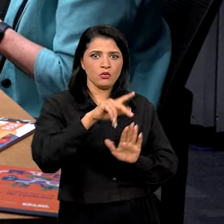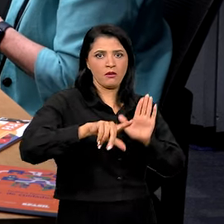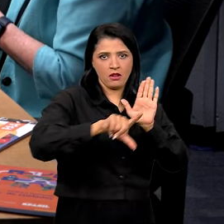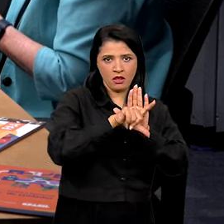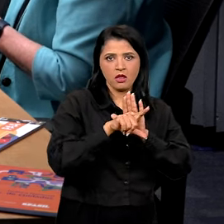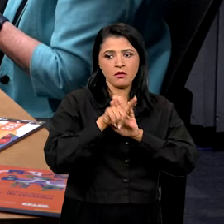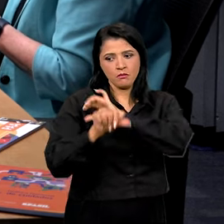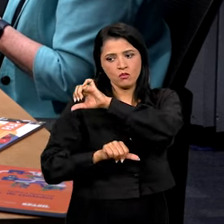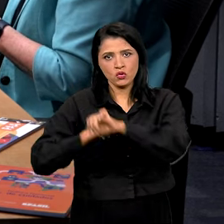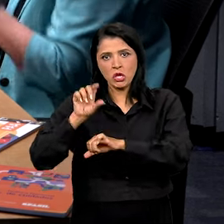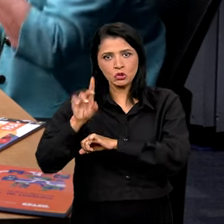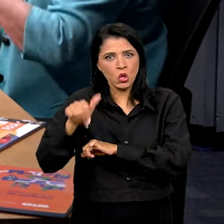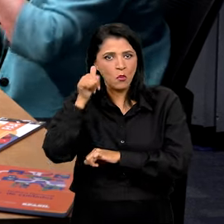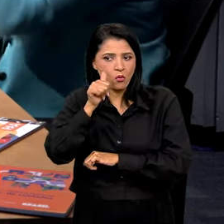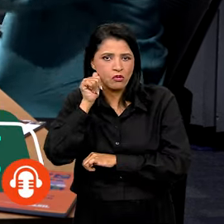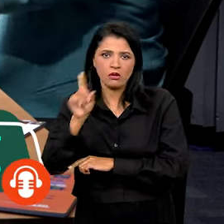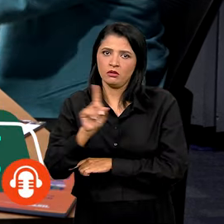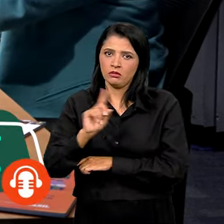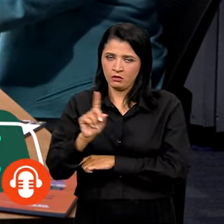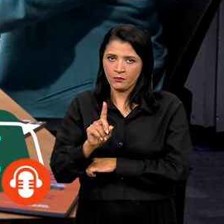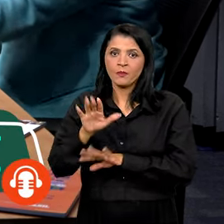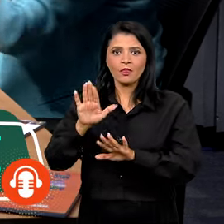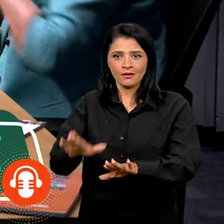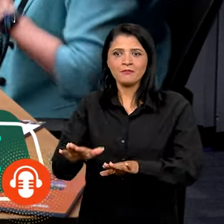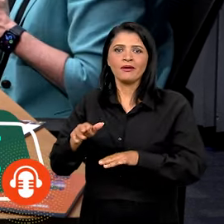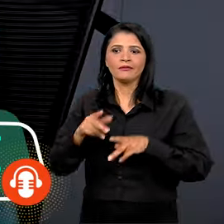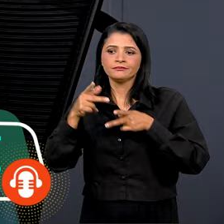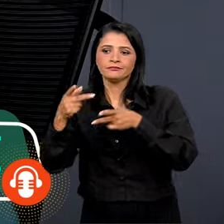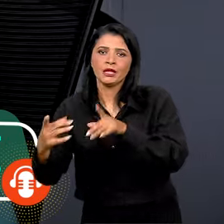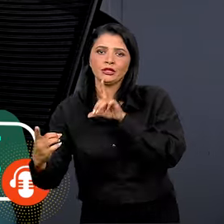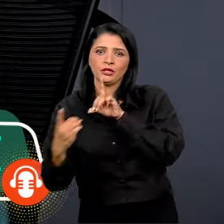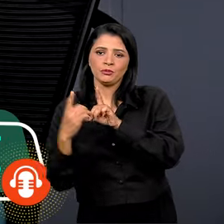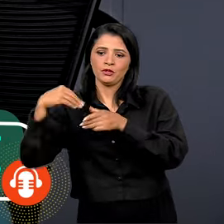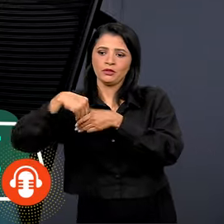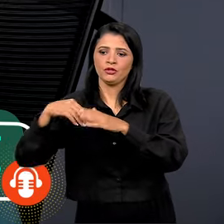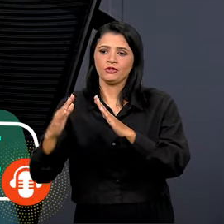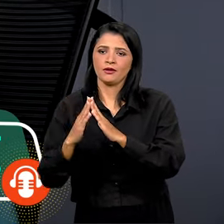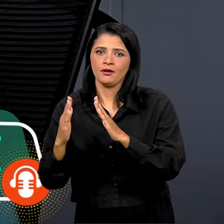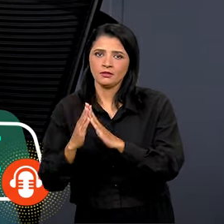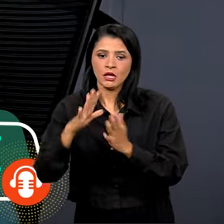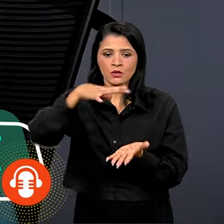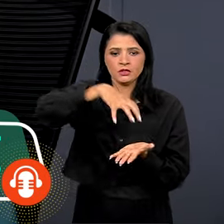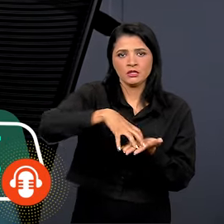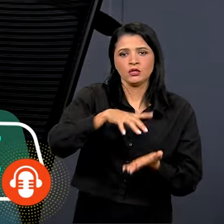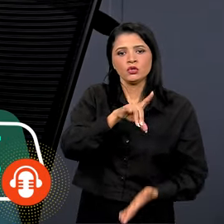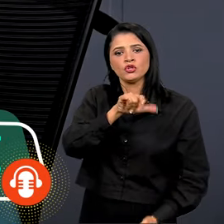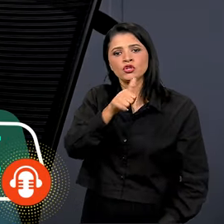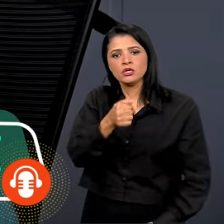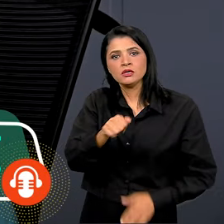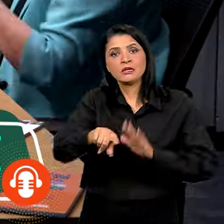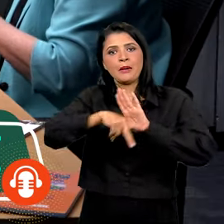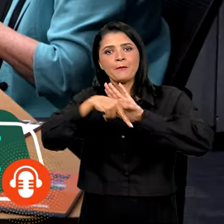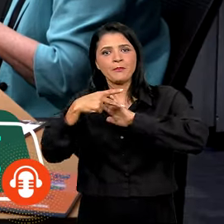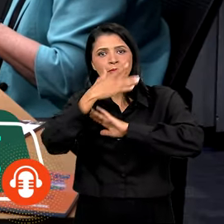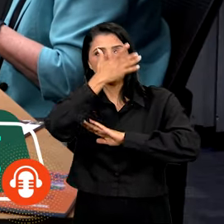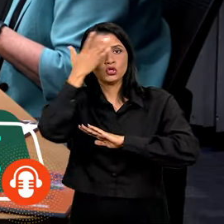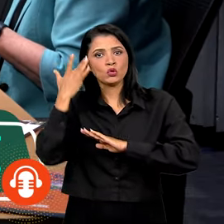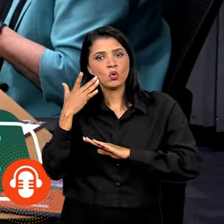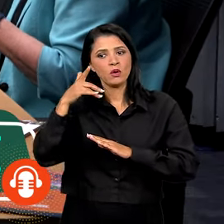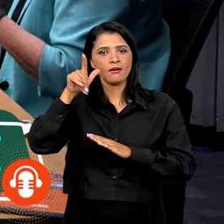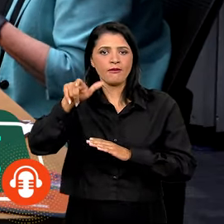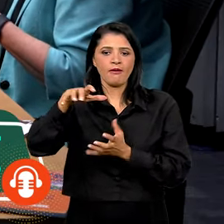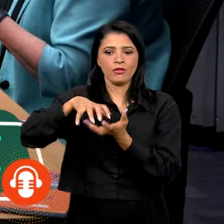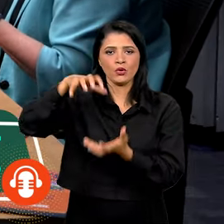essa a realidade Então são os serviços de atendimento domiciliar são os centros dia para pessoas idosas pessoas com